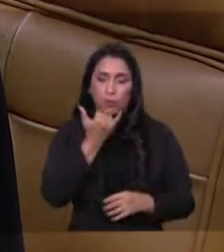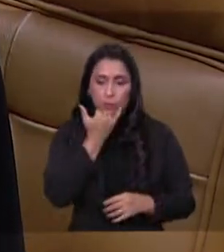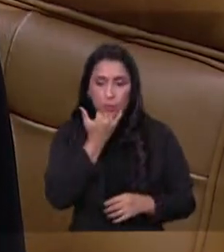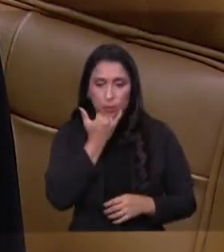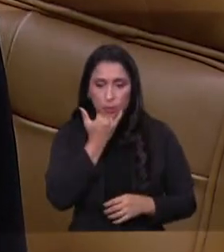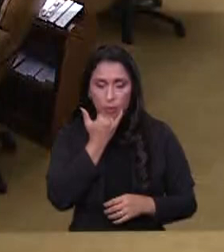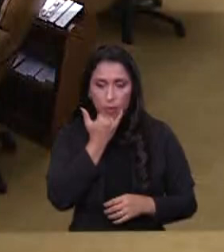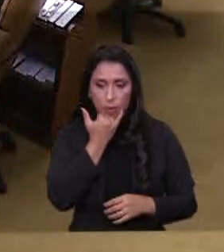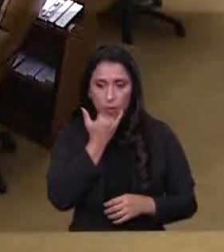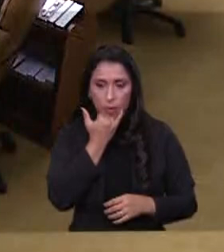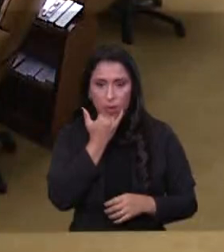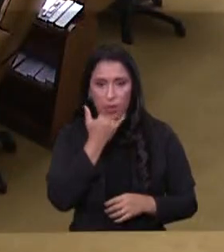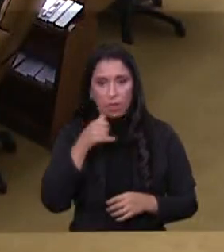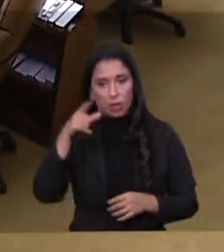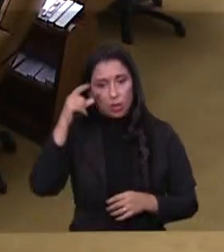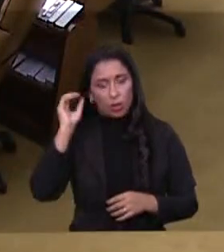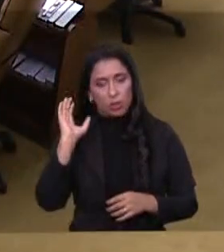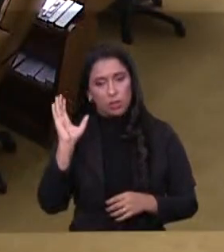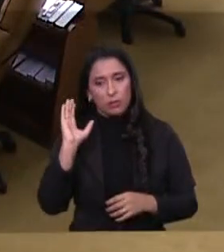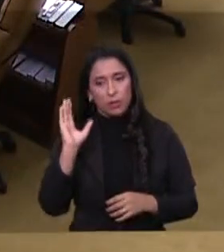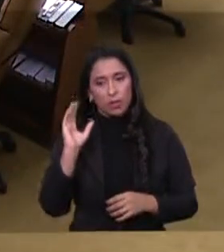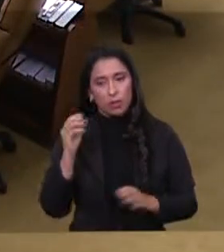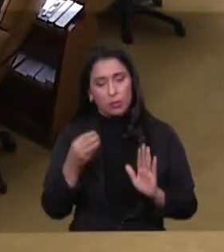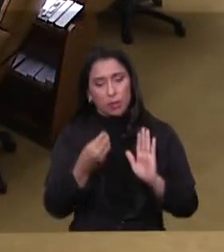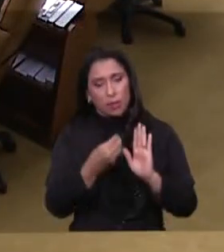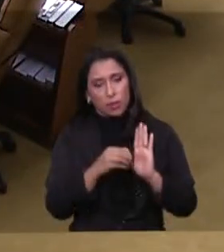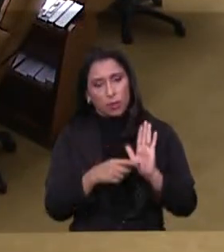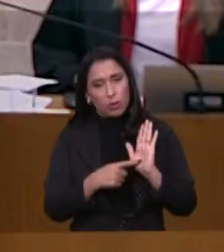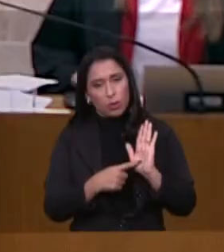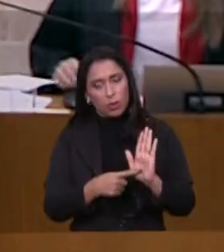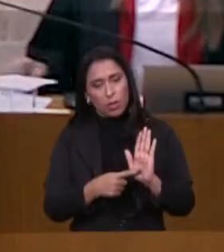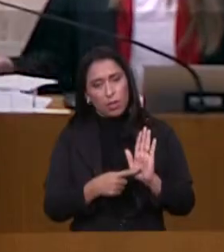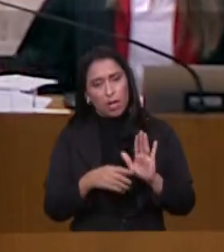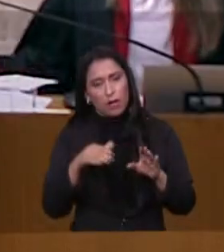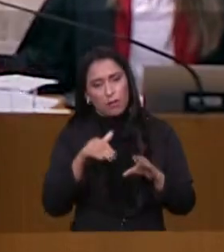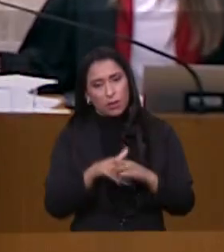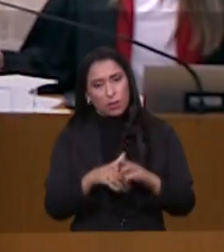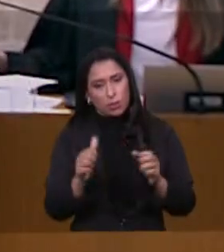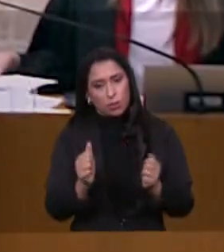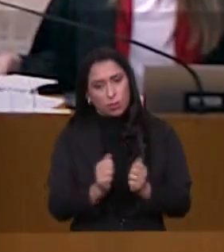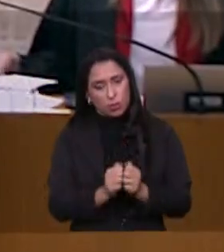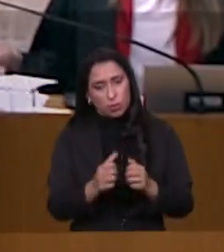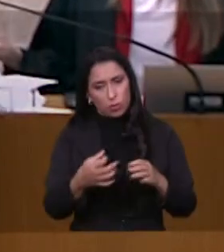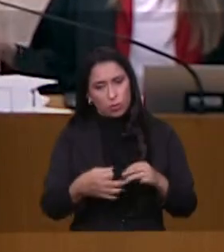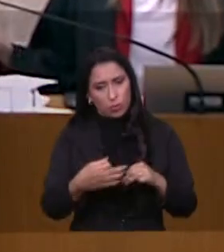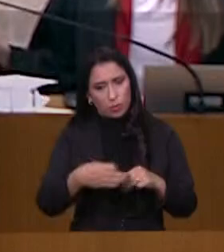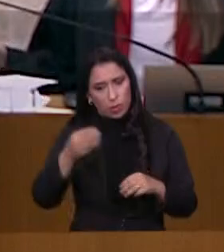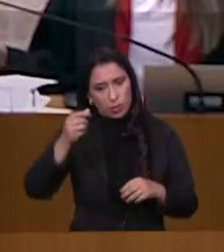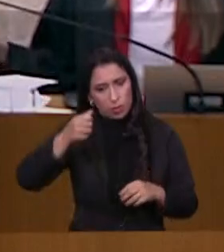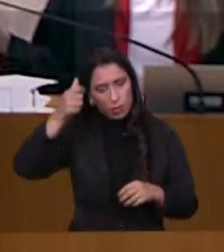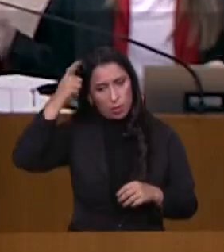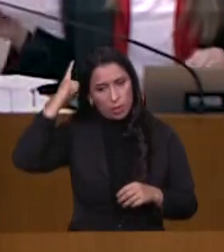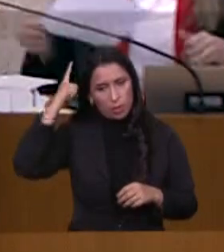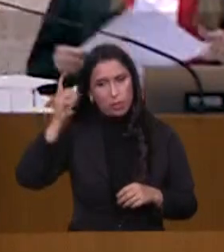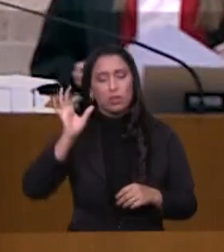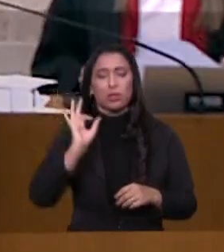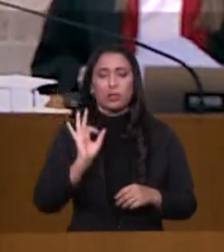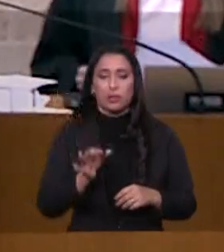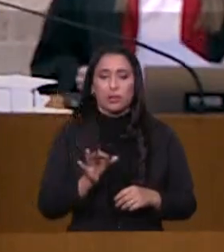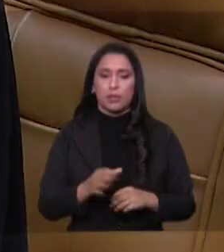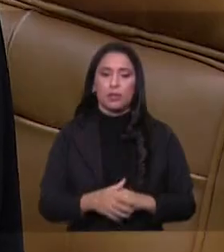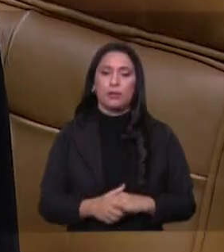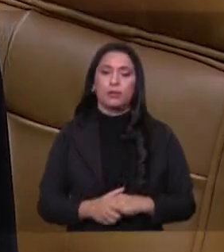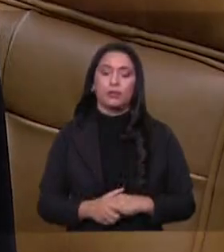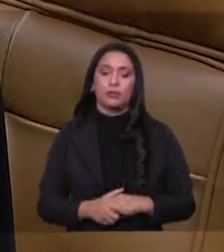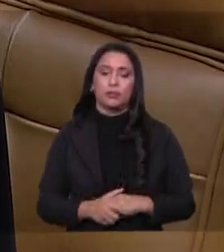Perdoe-me, uma pequena interrupção. Então, com relação a esse item, está acompanhendo o ministro Alexandre. Intervém a excelentíssima senhora ministra